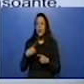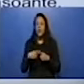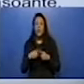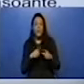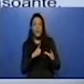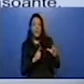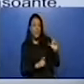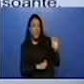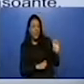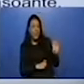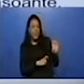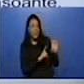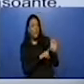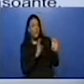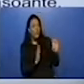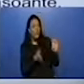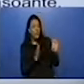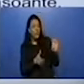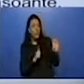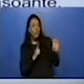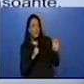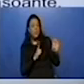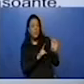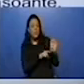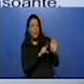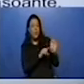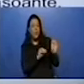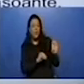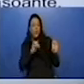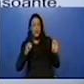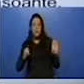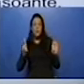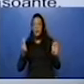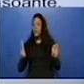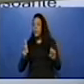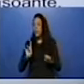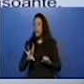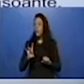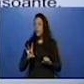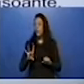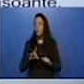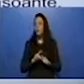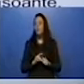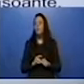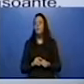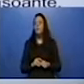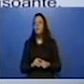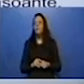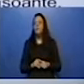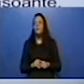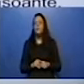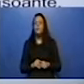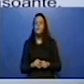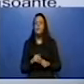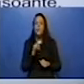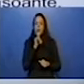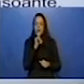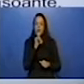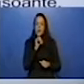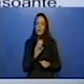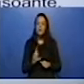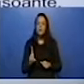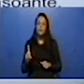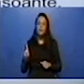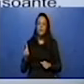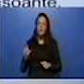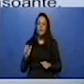estava terminando com a letra E. Então, só acrescentou o dedo dado, só isso. Aqui, dance, a mesma coisa. Para poder